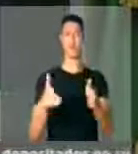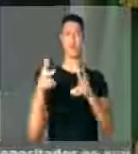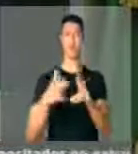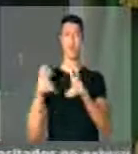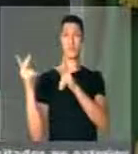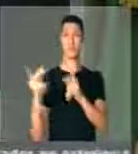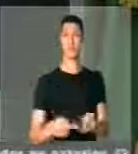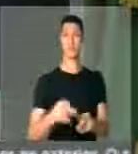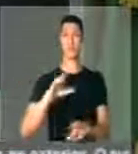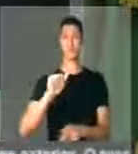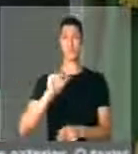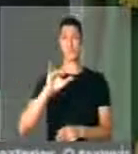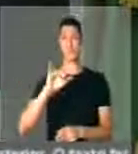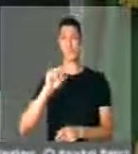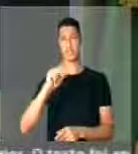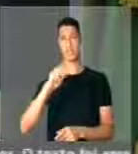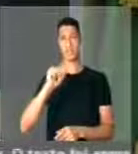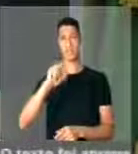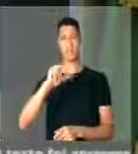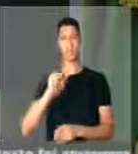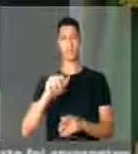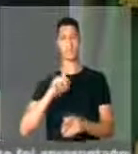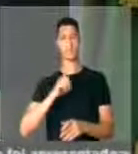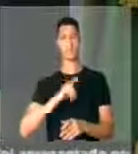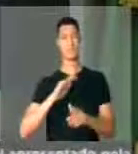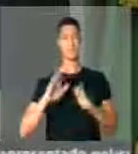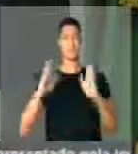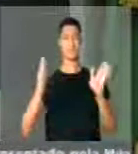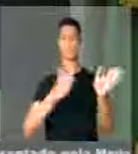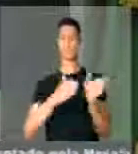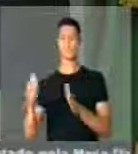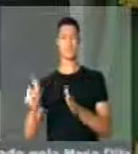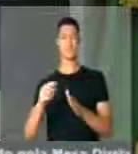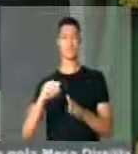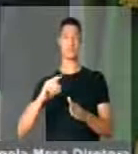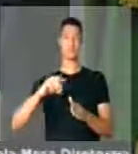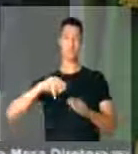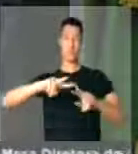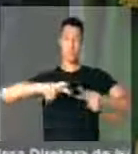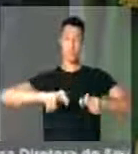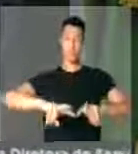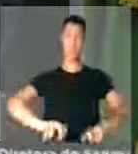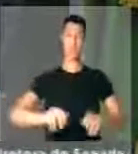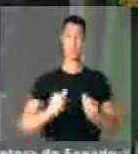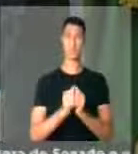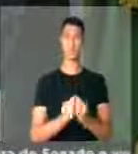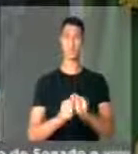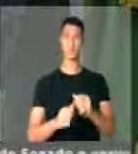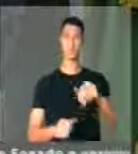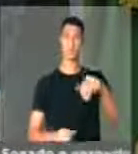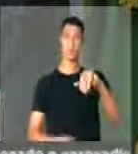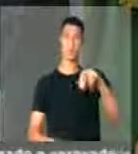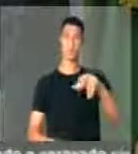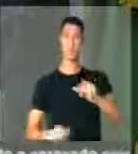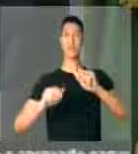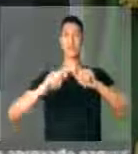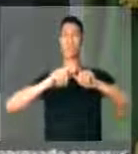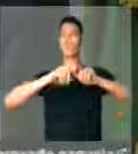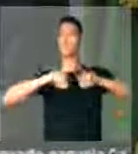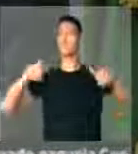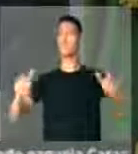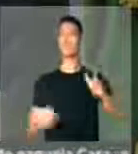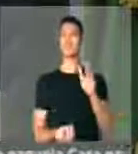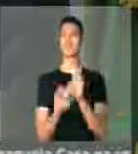projeto Caçapava do Sul, que compreende o estabelecimento de uma mineradora com mina a céu aberto,